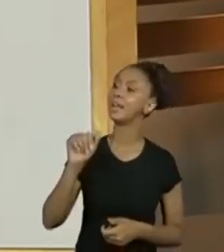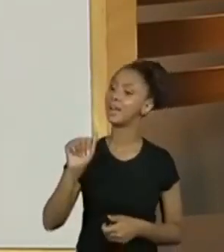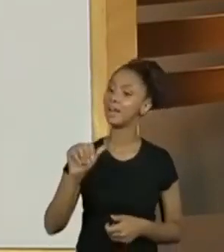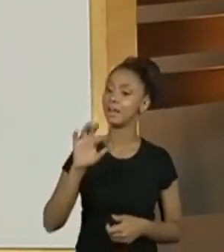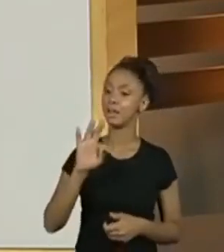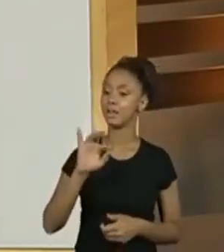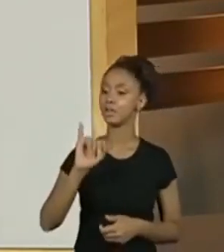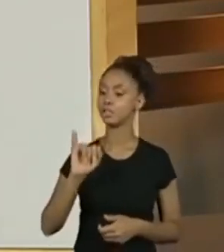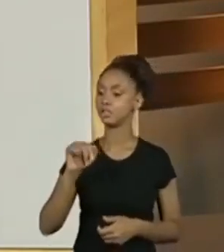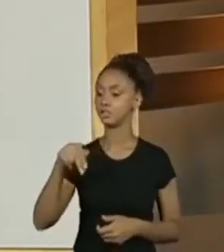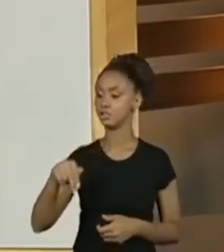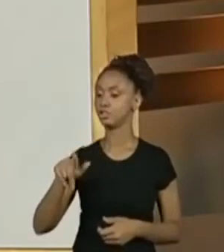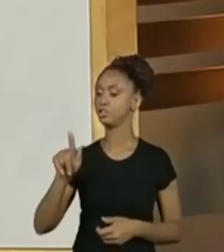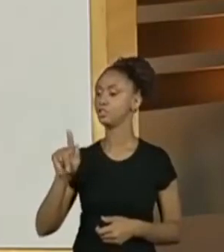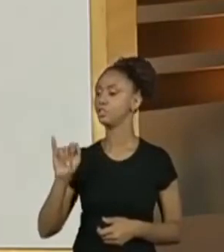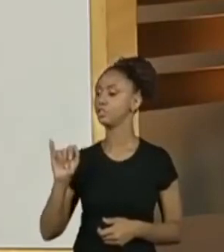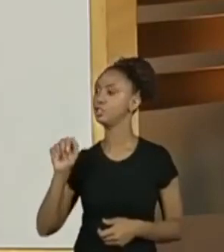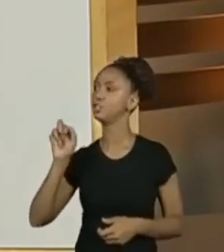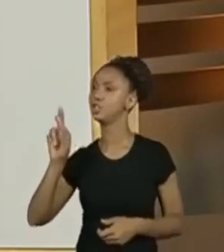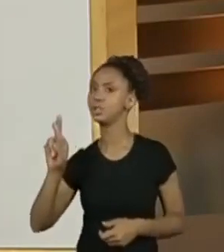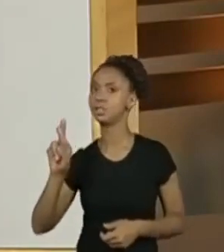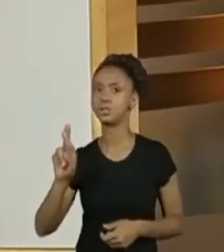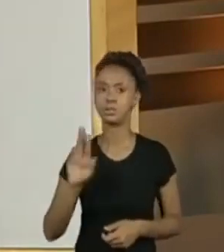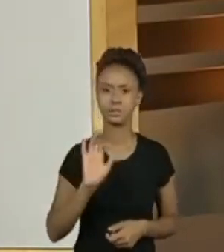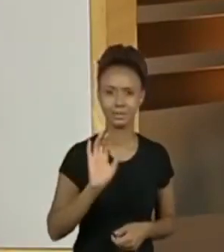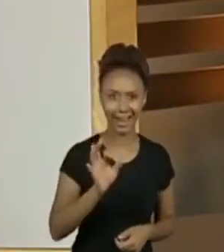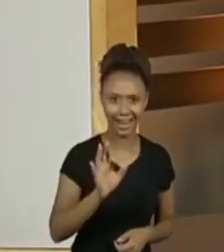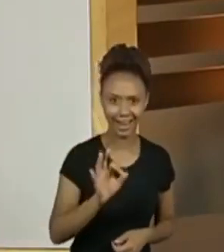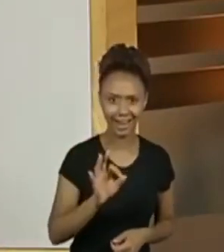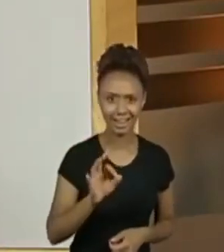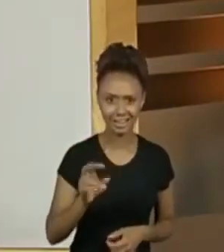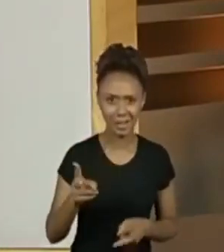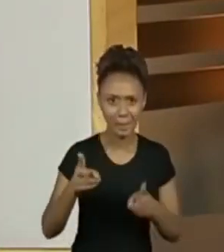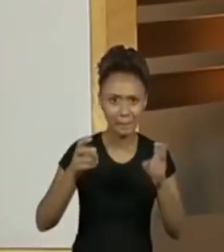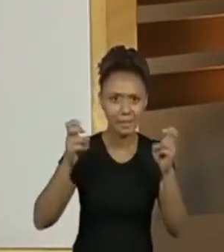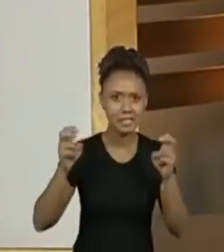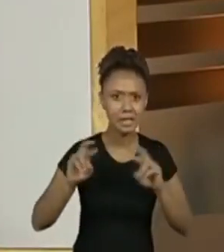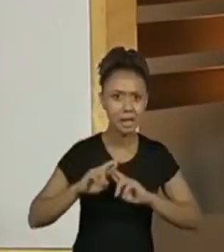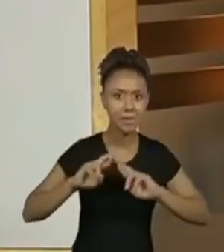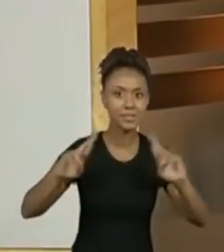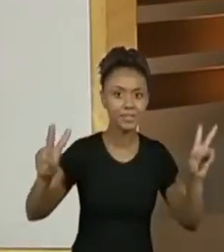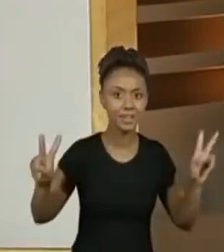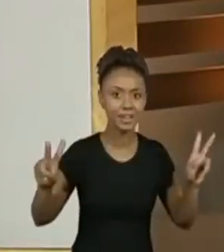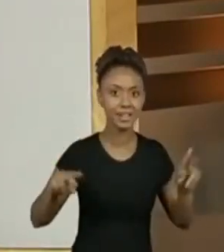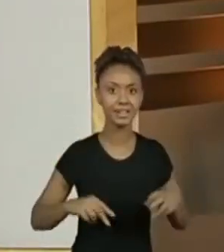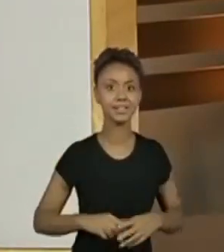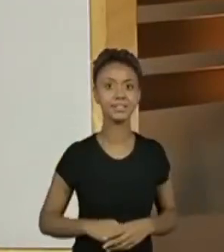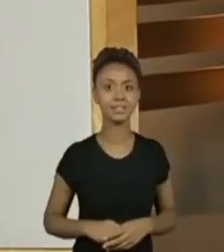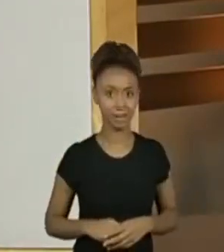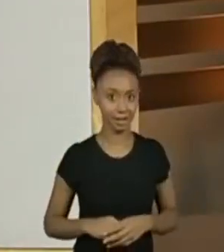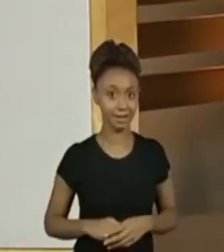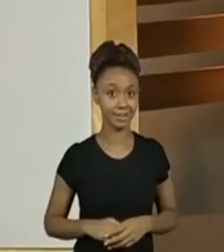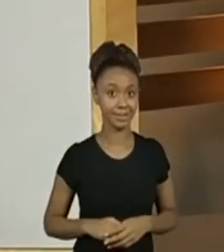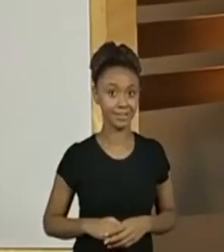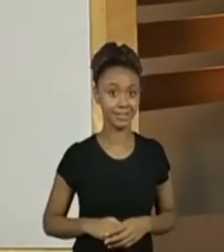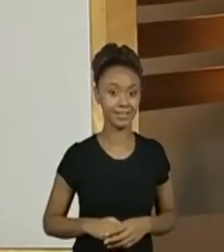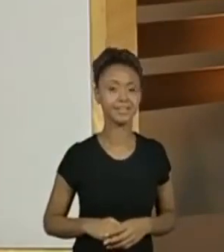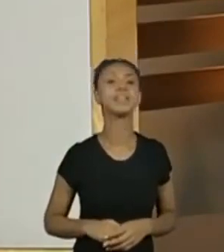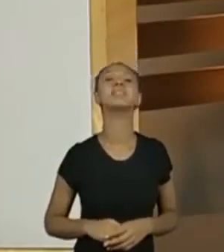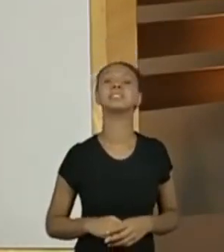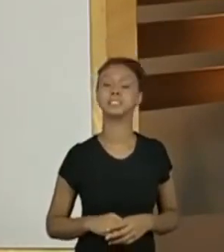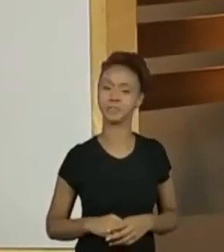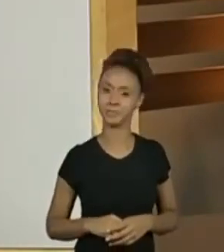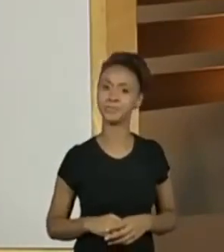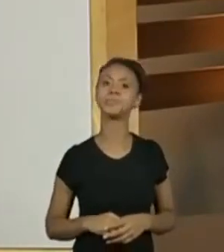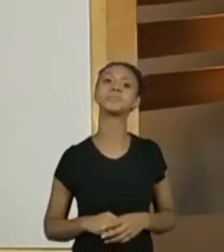Atingir. E aí, pessoal? É isso mesmo que vocês estão passando aí de orientação e informação para a professora Kelly?